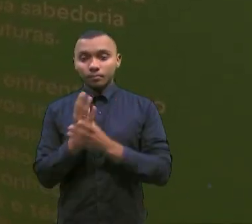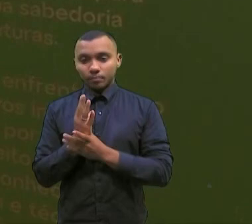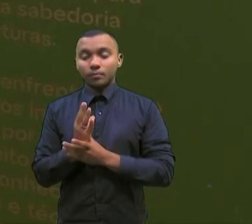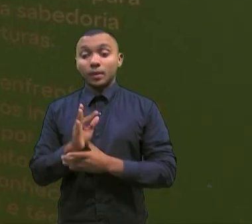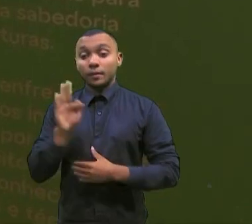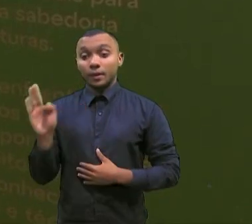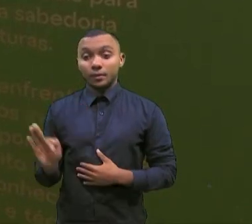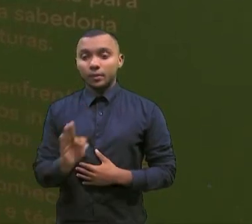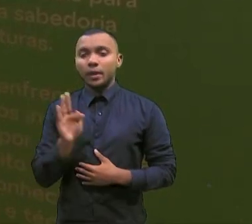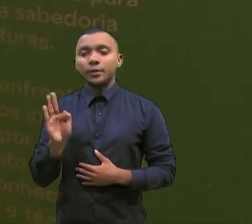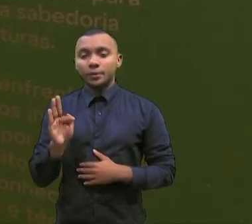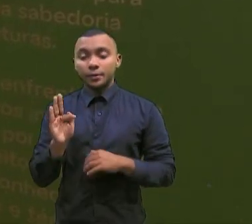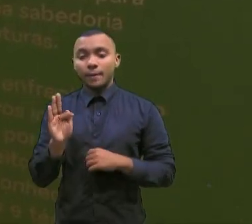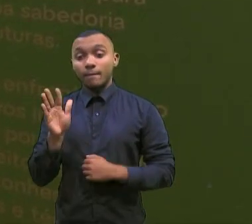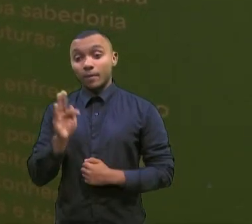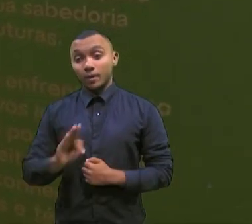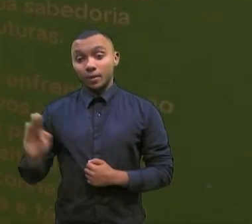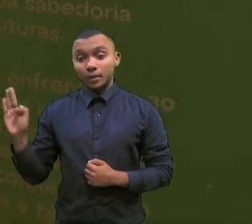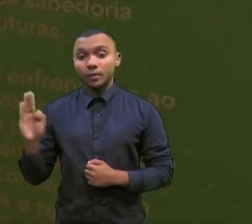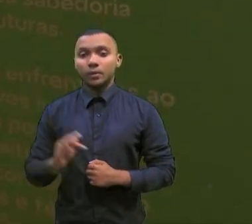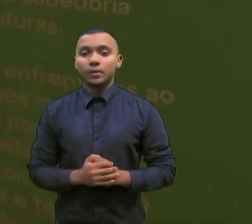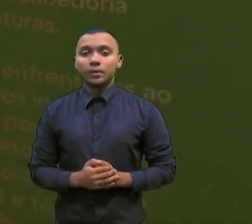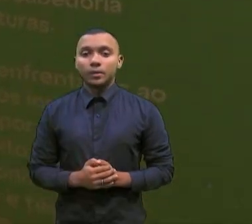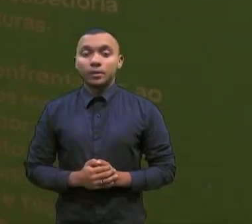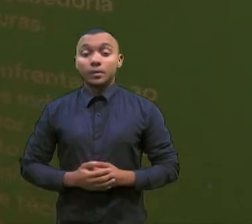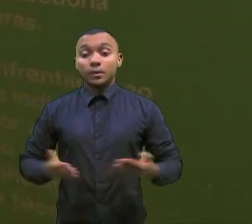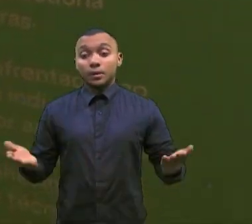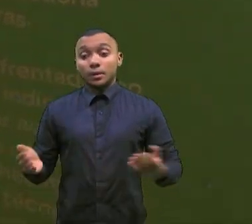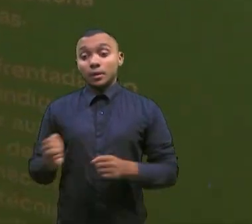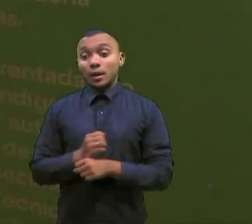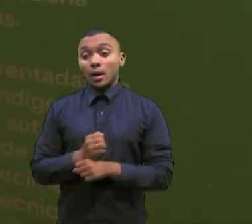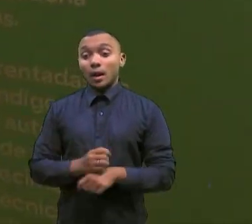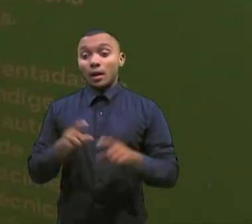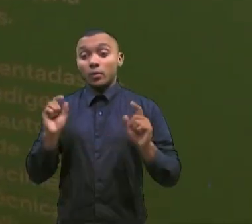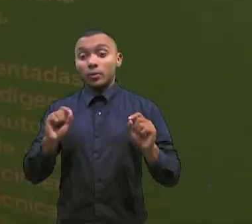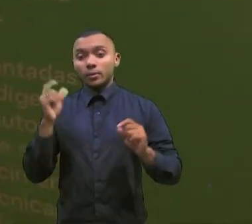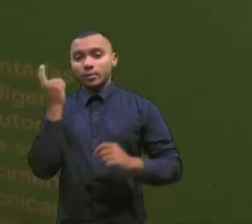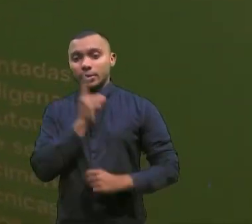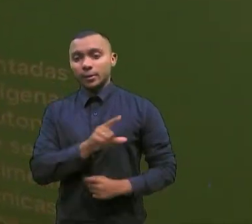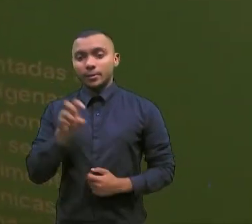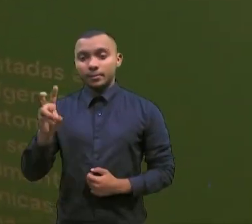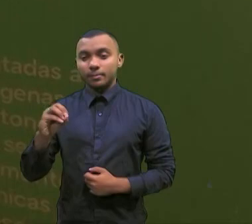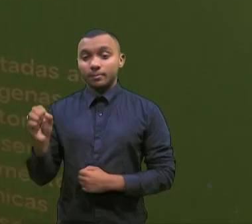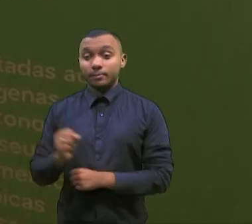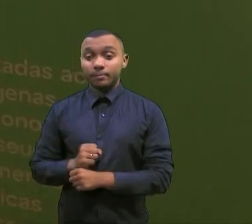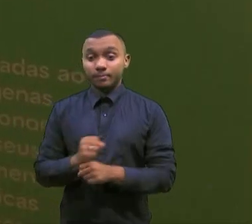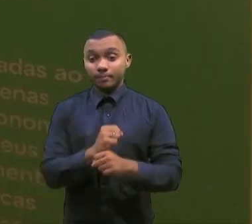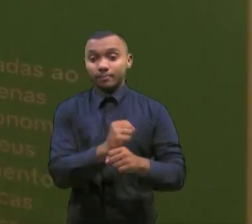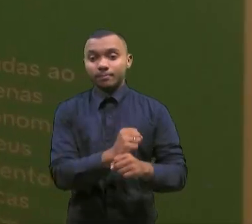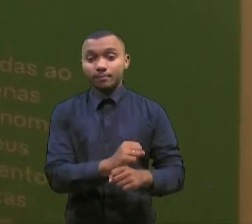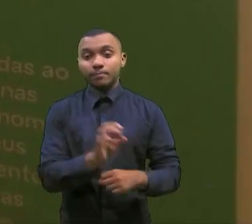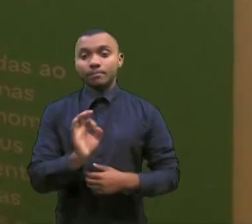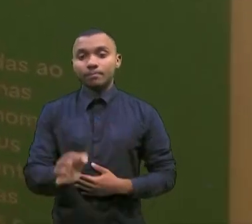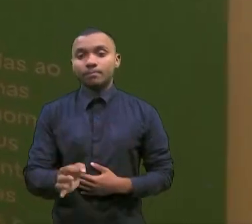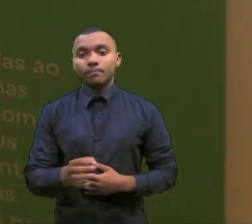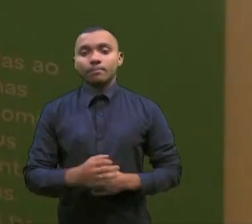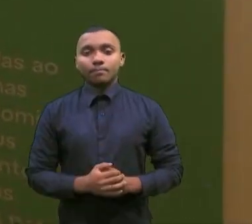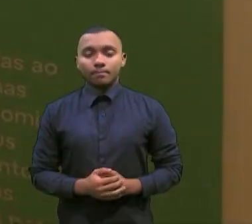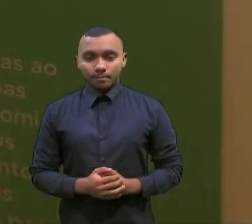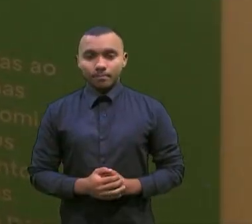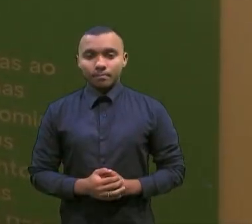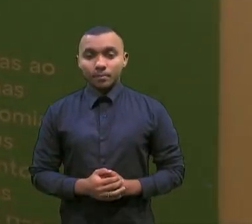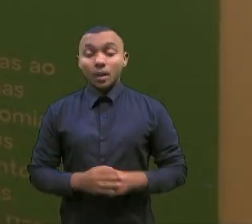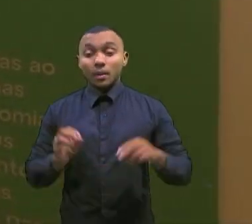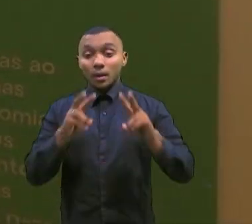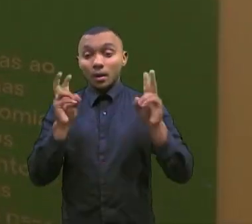Fortaleza. Esse ano estamos celebrando, como eu disse, os 50 anos aqui. O conceito é afinidades